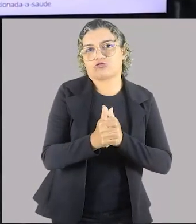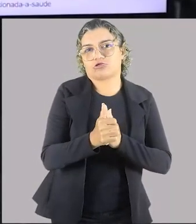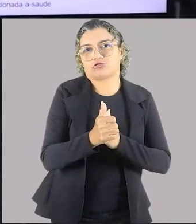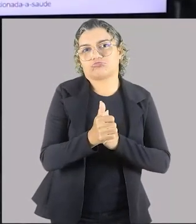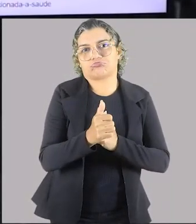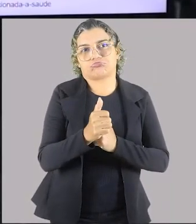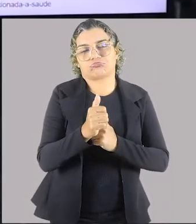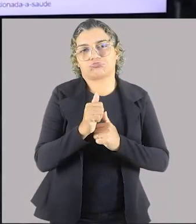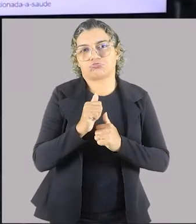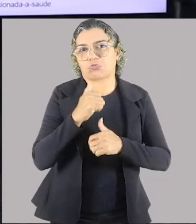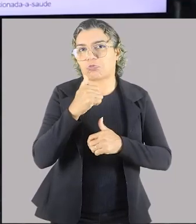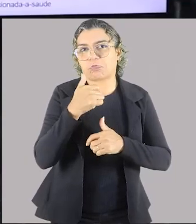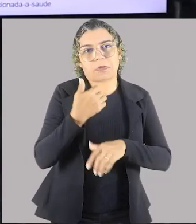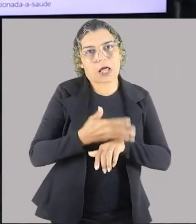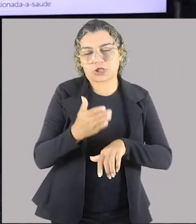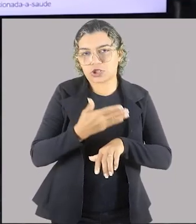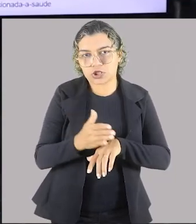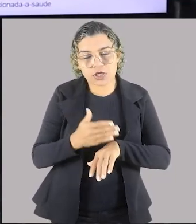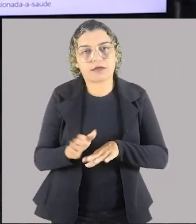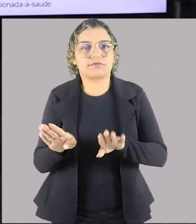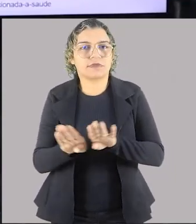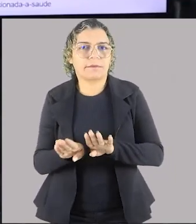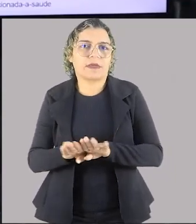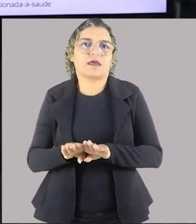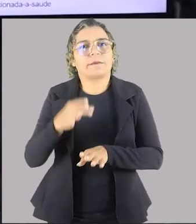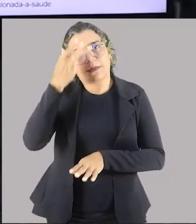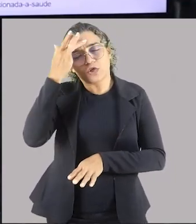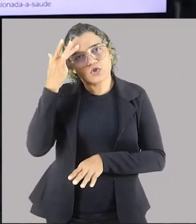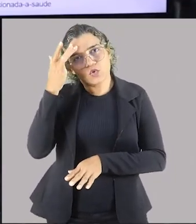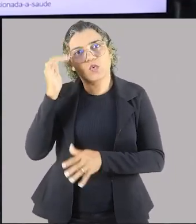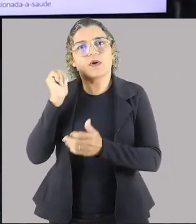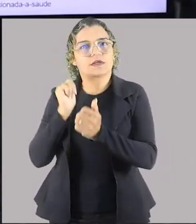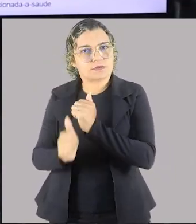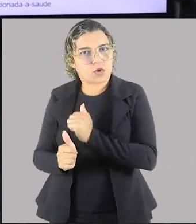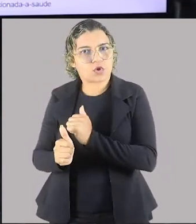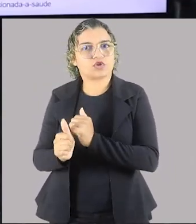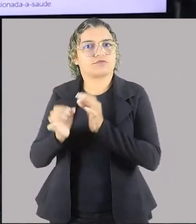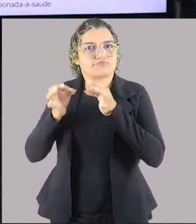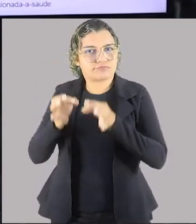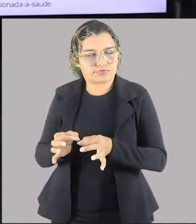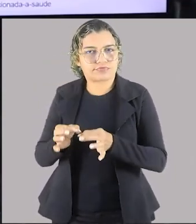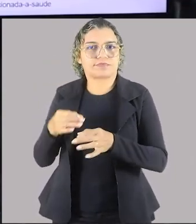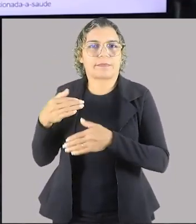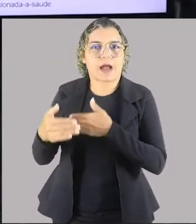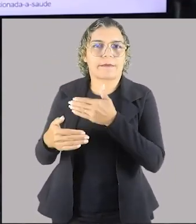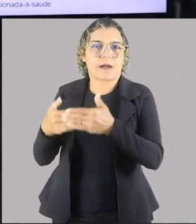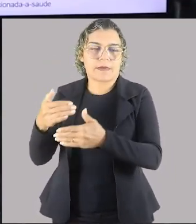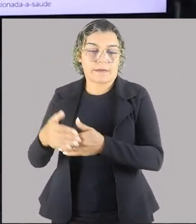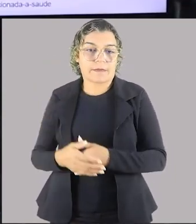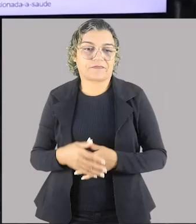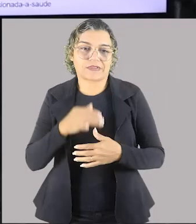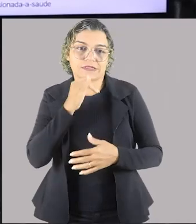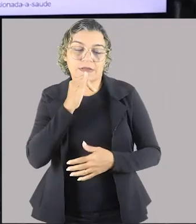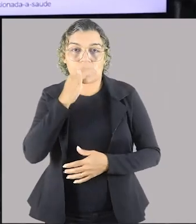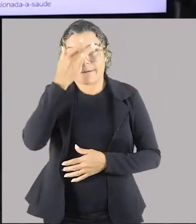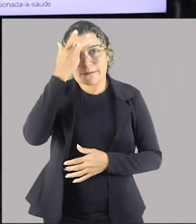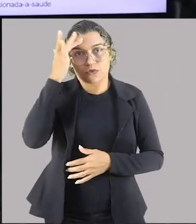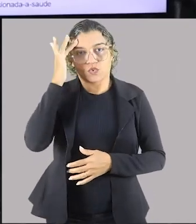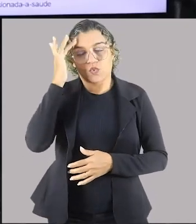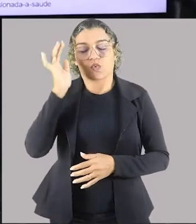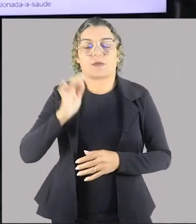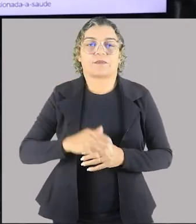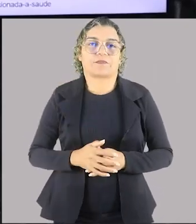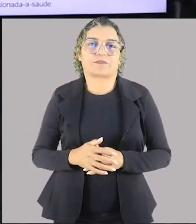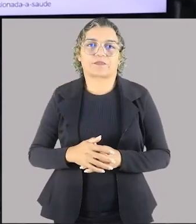o indivíduo que pratica algum esporte, certo? Porque o indivíduo, vamos lá, o indivíduo que